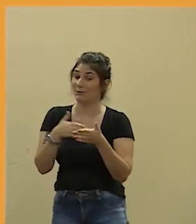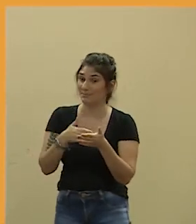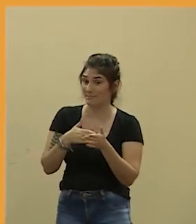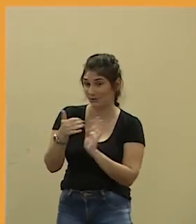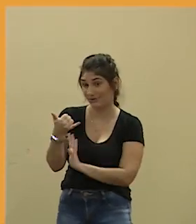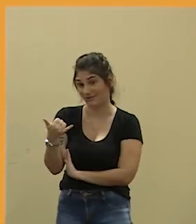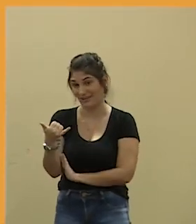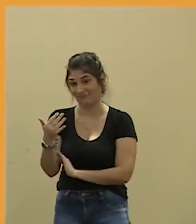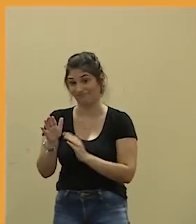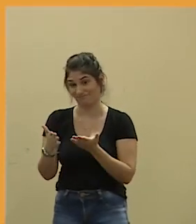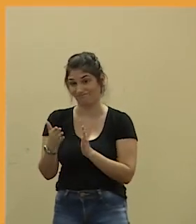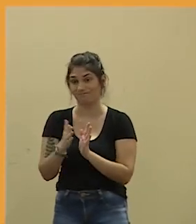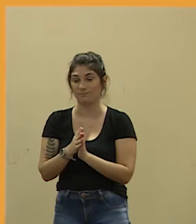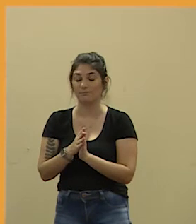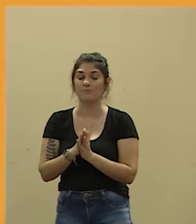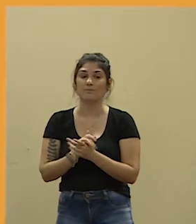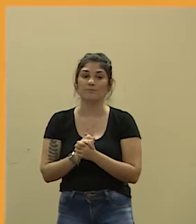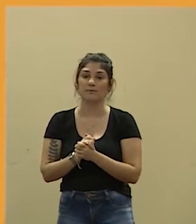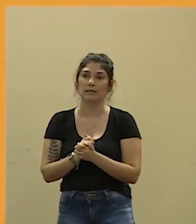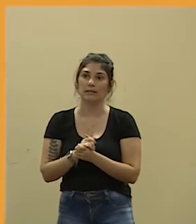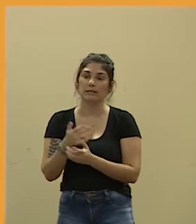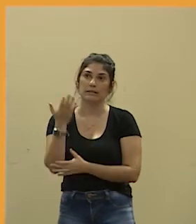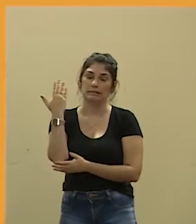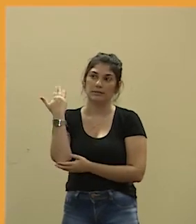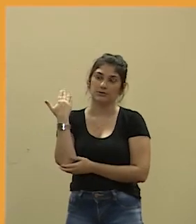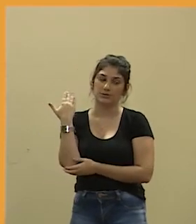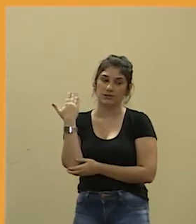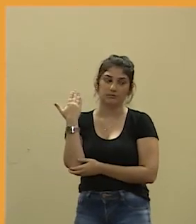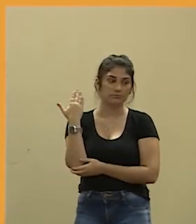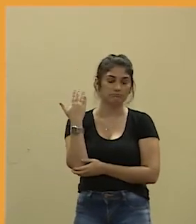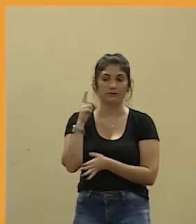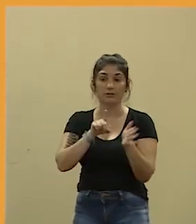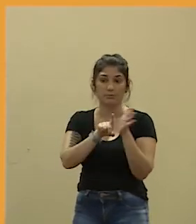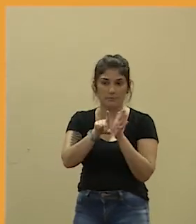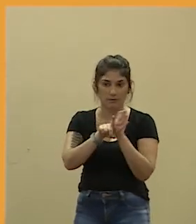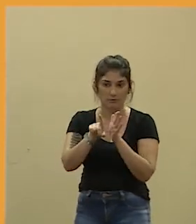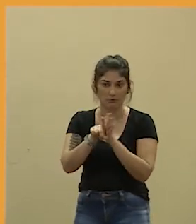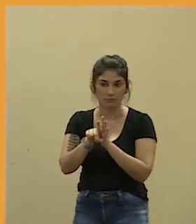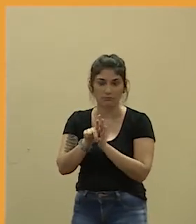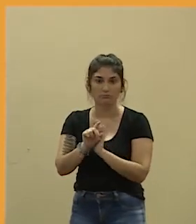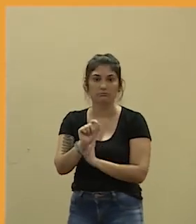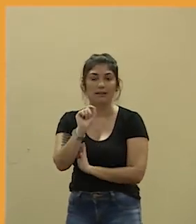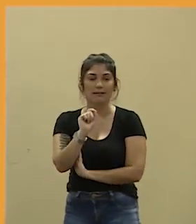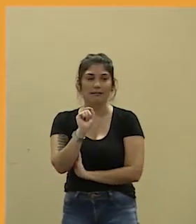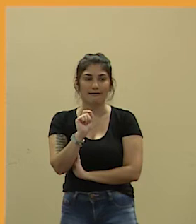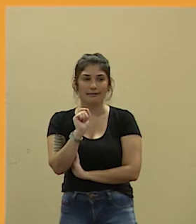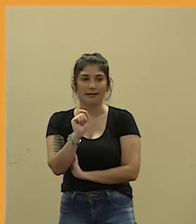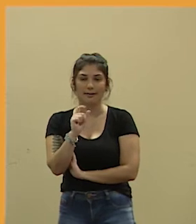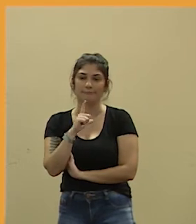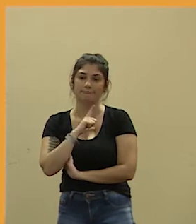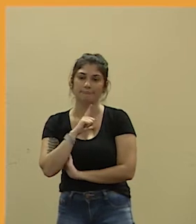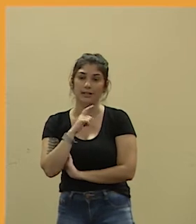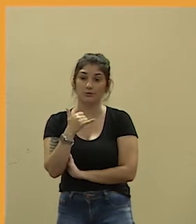ontem o celular mas até não muito tempo atrás né e aí eu faço uma pergunta aqui né assim quem é que tem aqui um